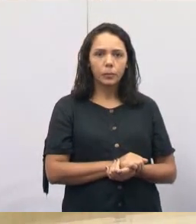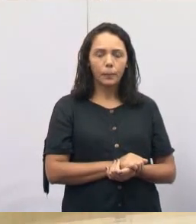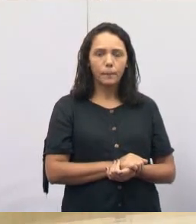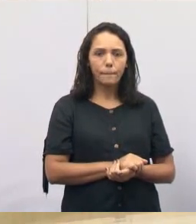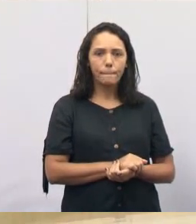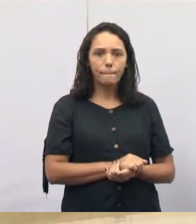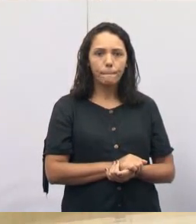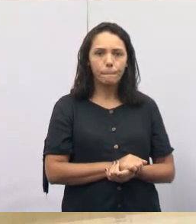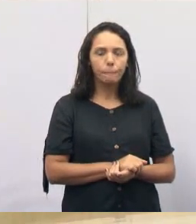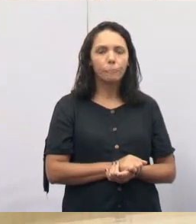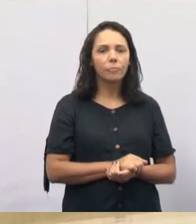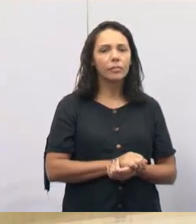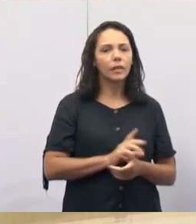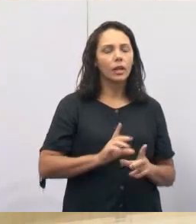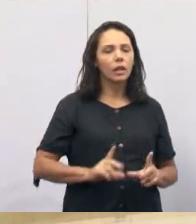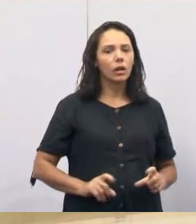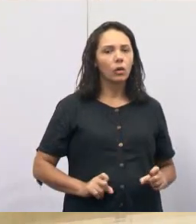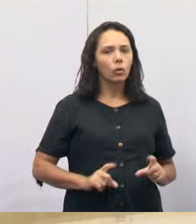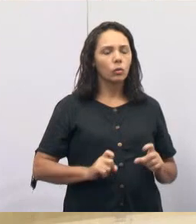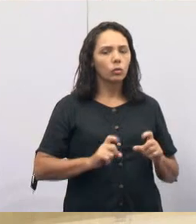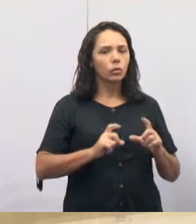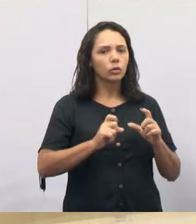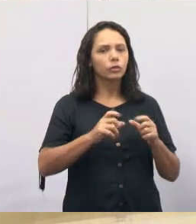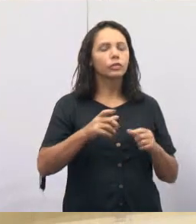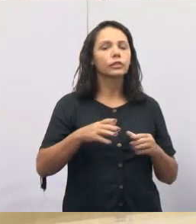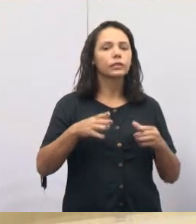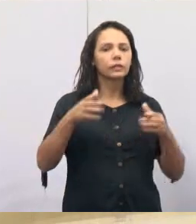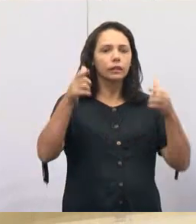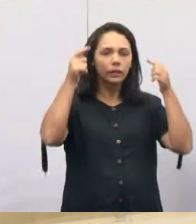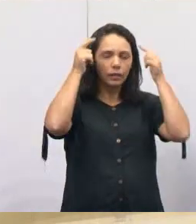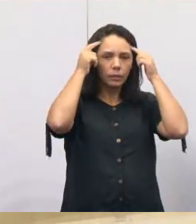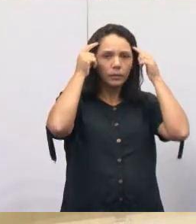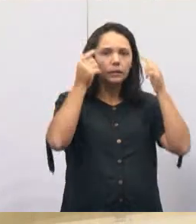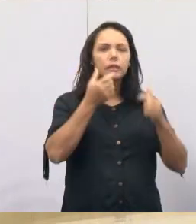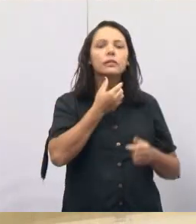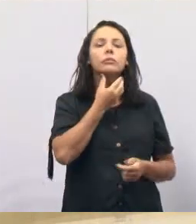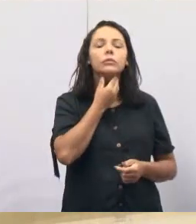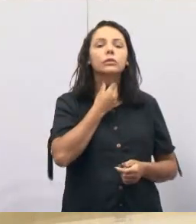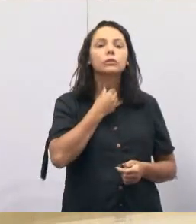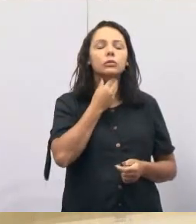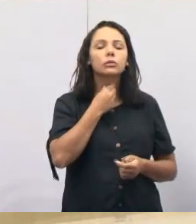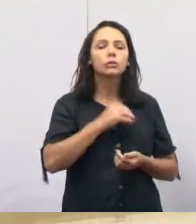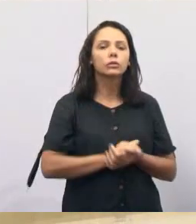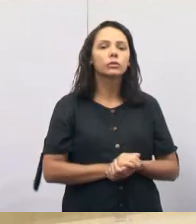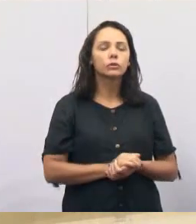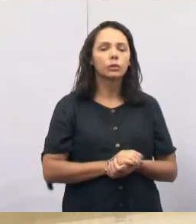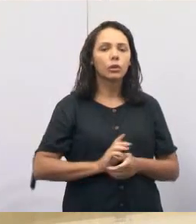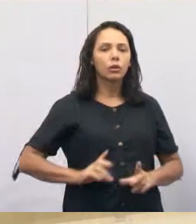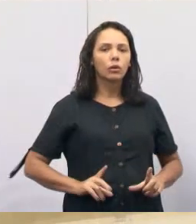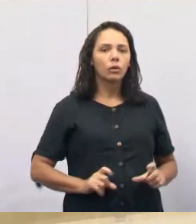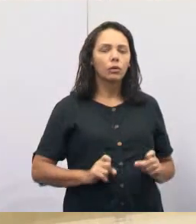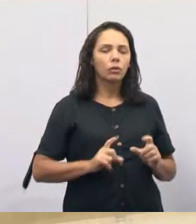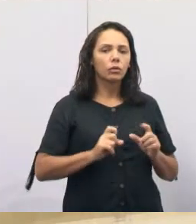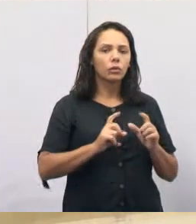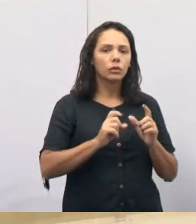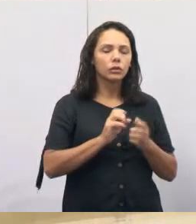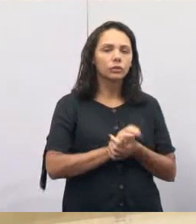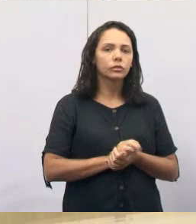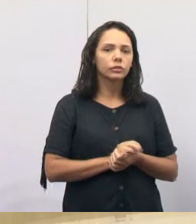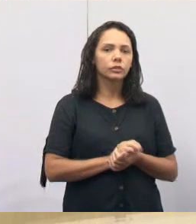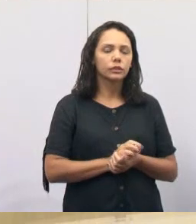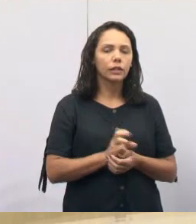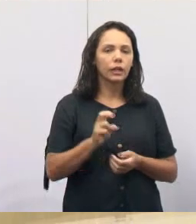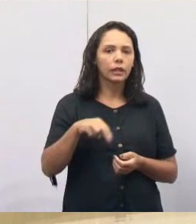catarata, oncologia cabeça e pescoço, oncologia hematologia, oncologia